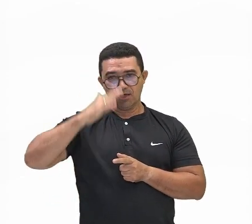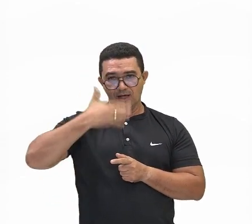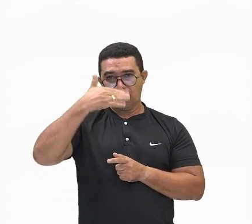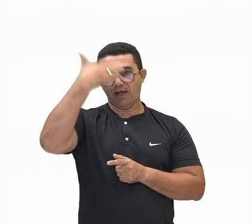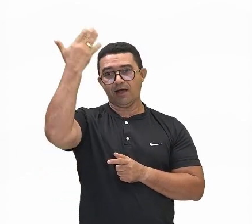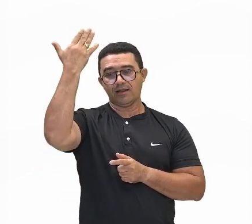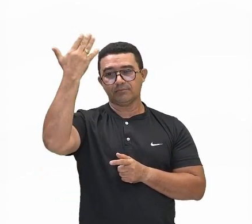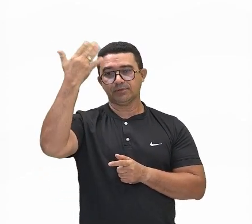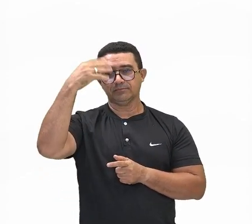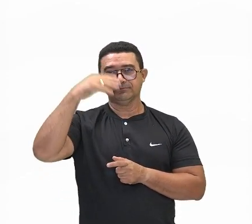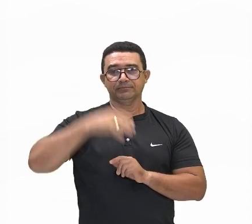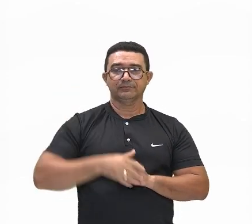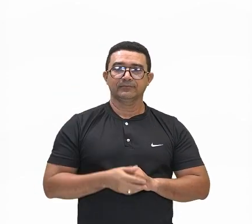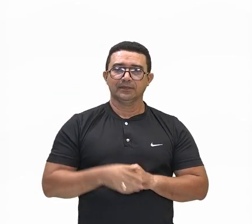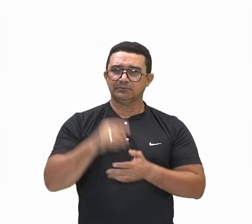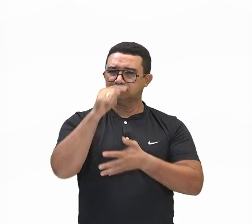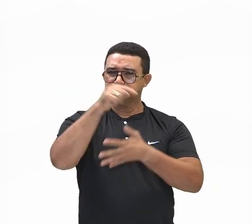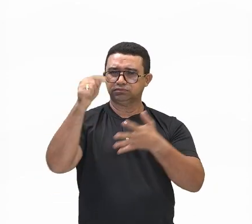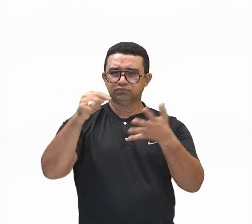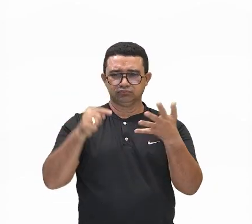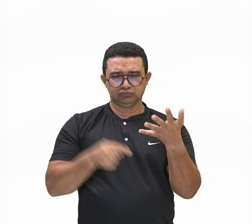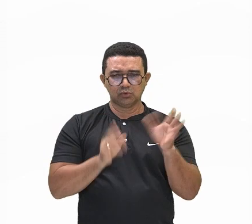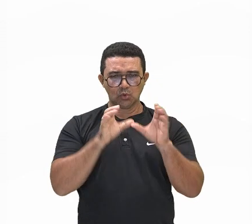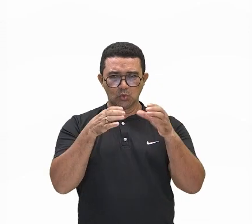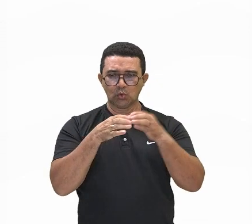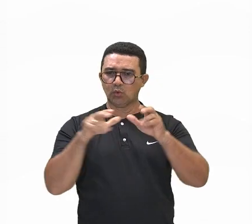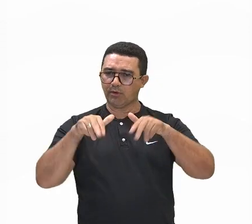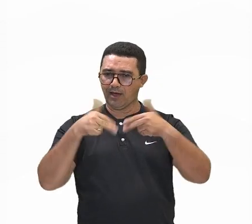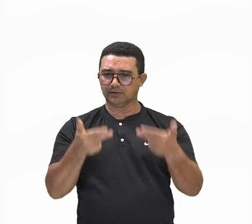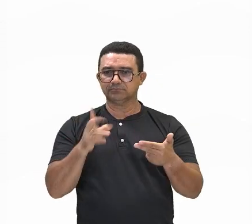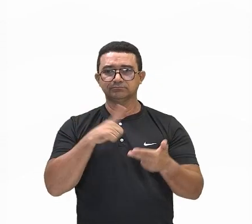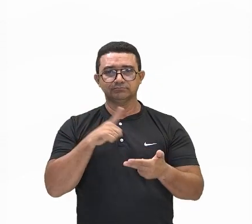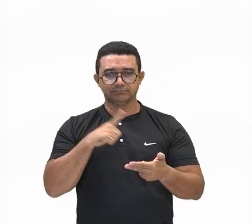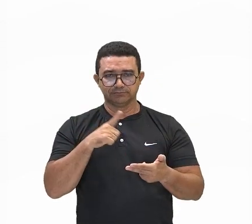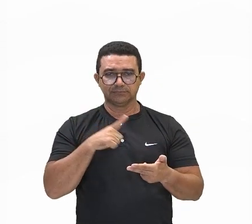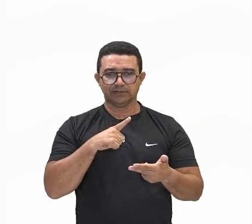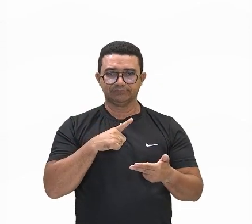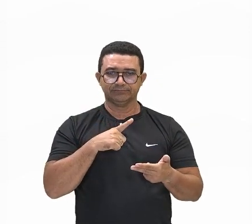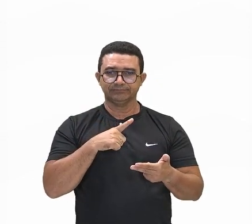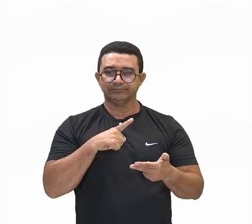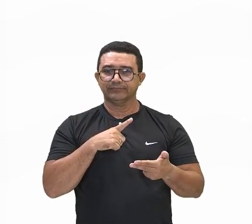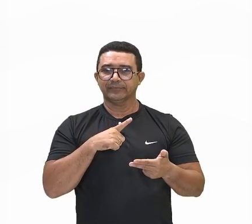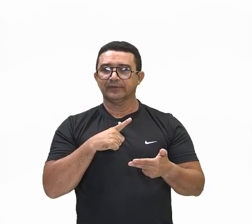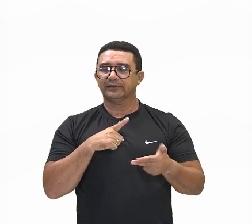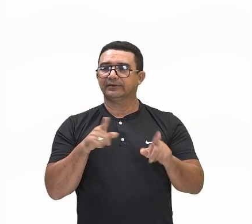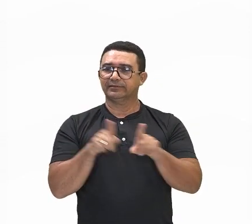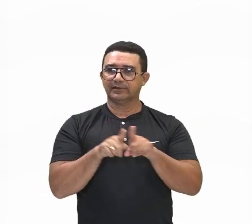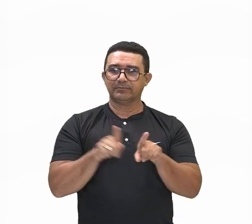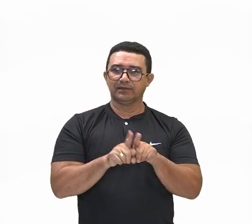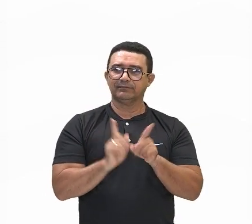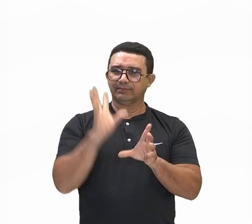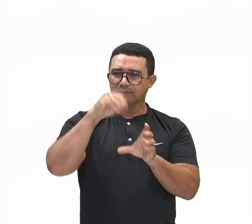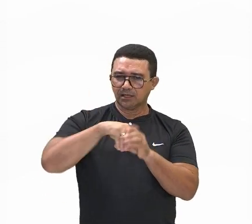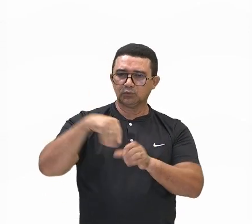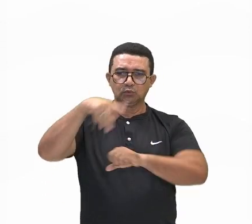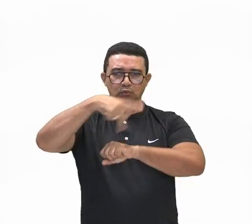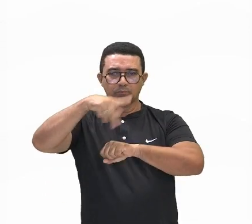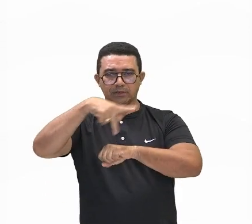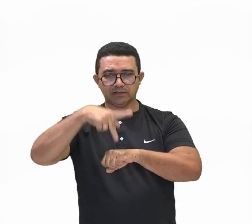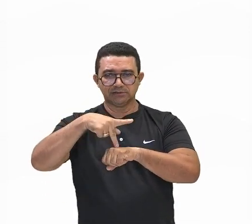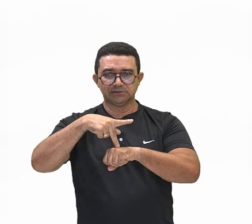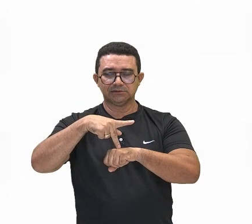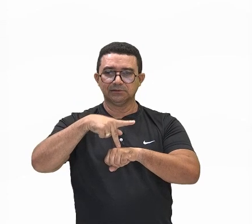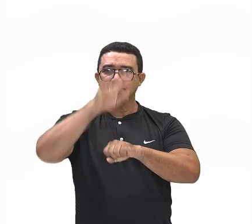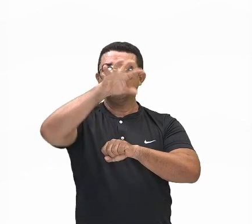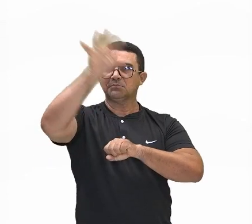árabes, os persas, entre outros que vão existir, né, que vão estar distribuídos entre esses países que vocês podem